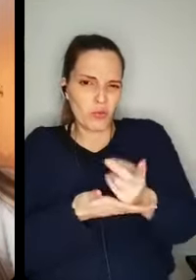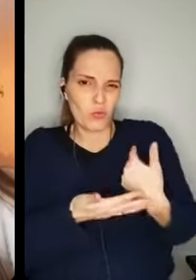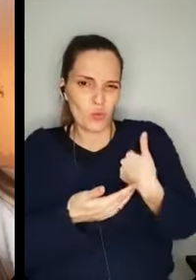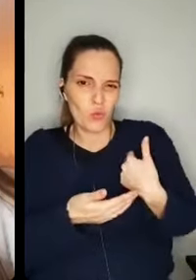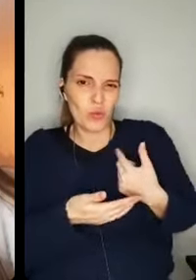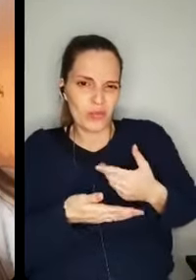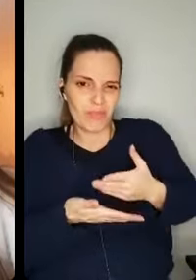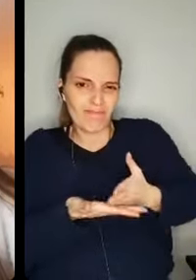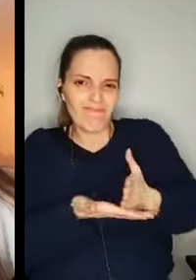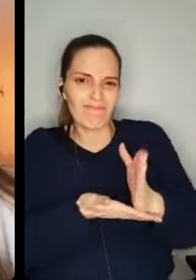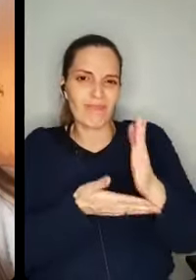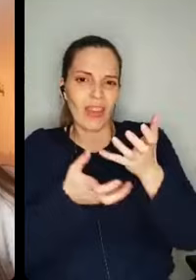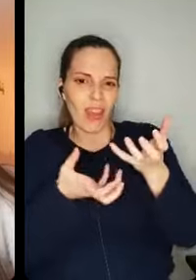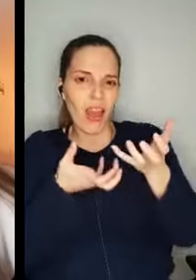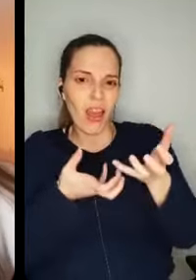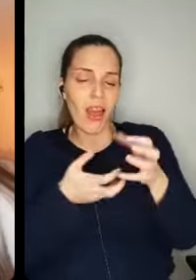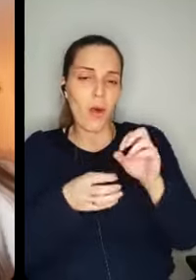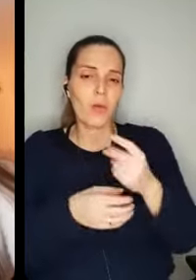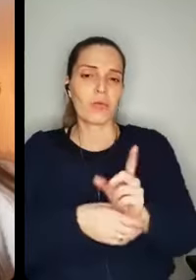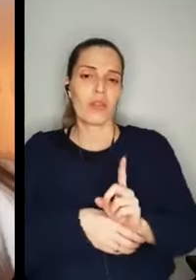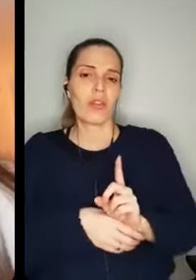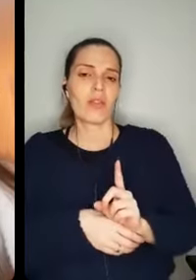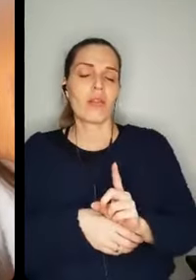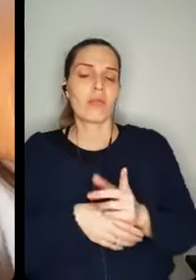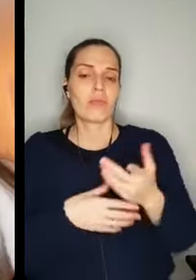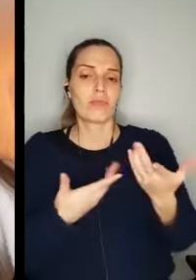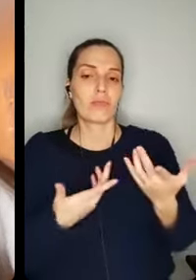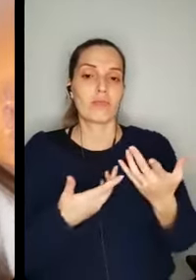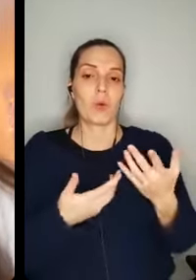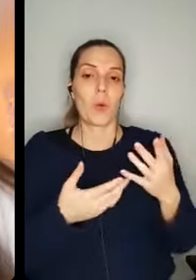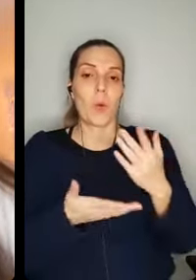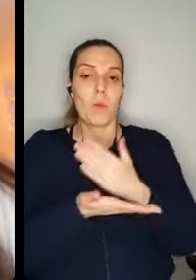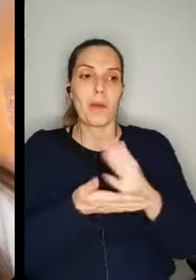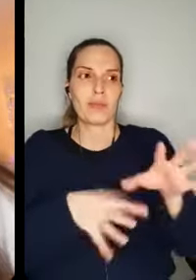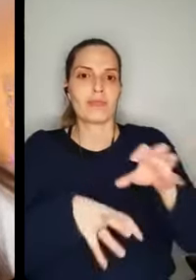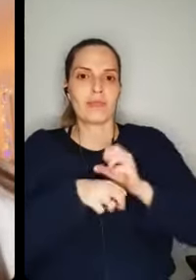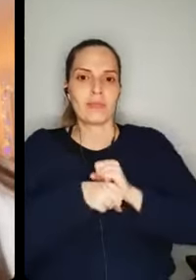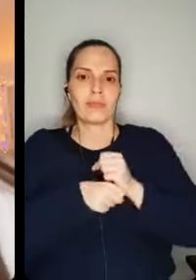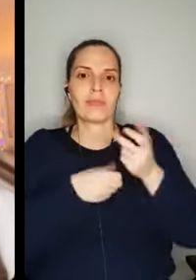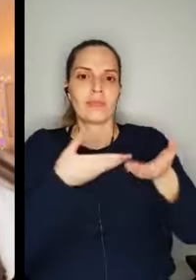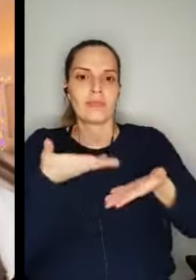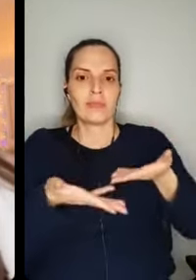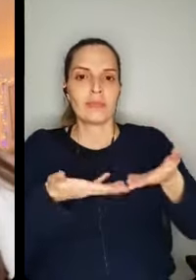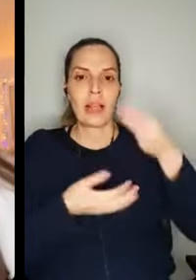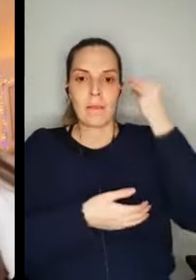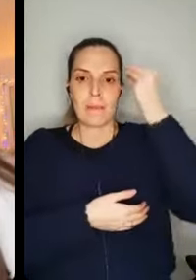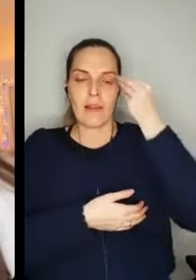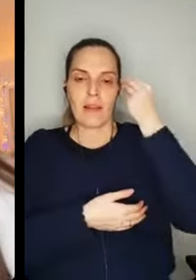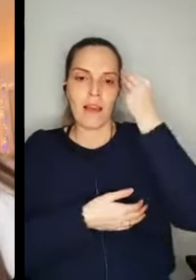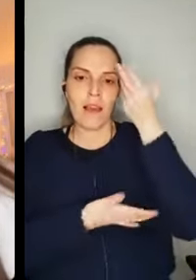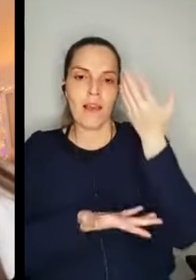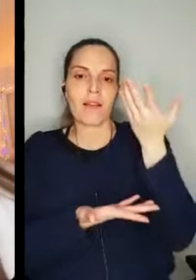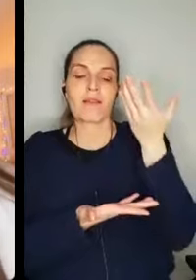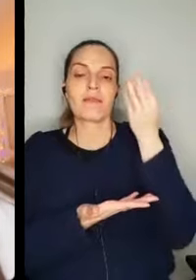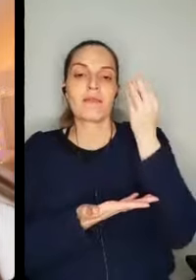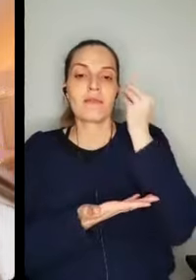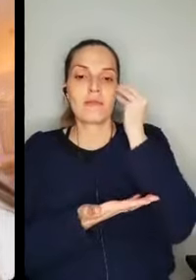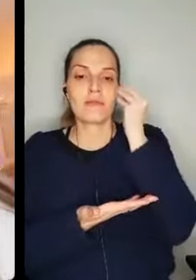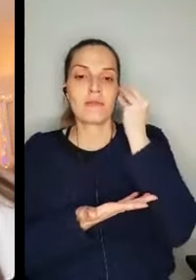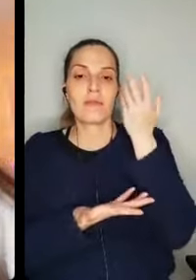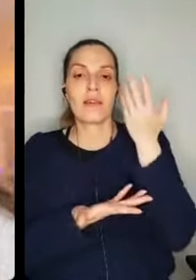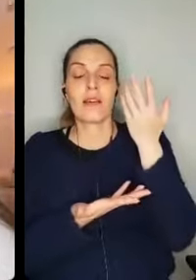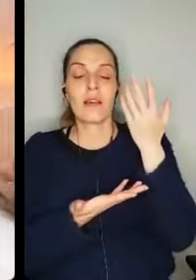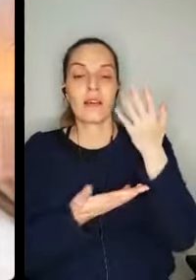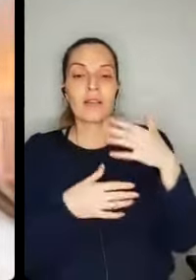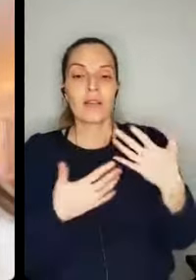em atendimentos, tu vai cada vez mais lidando melhor com isso. Então, no início, todo mundo tem essas inseguranças, né?